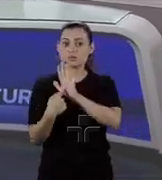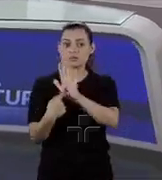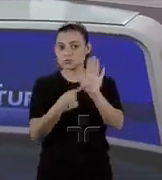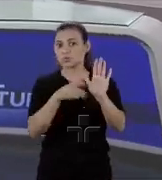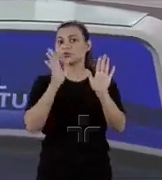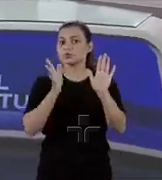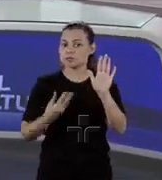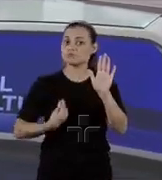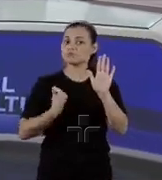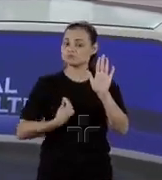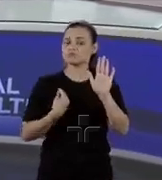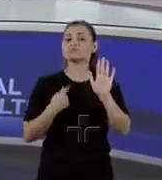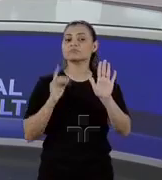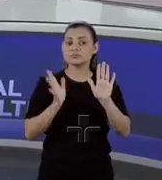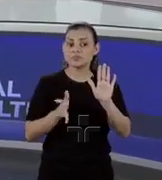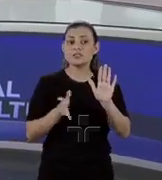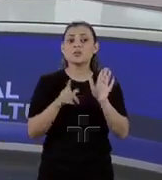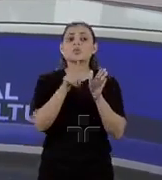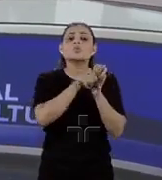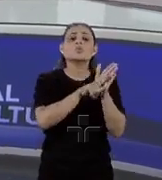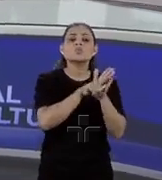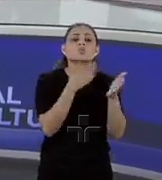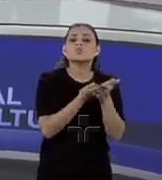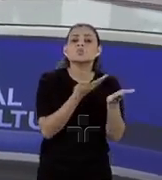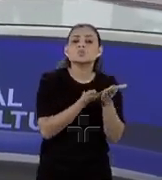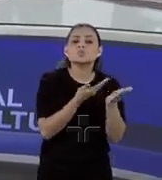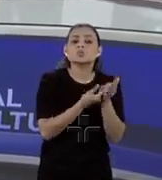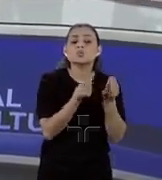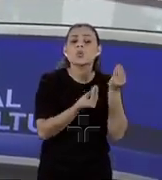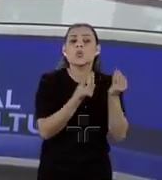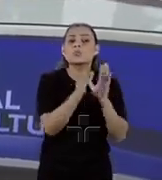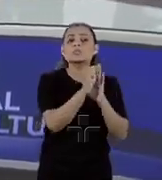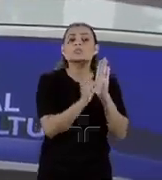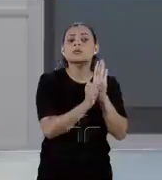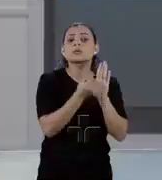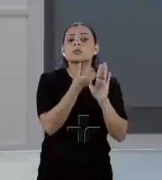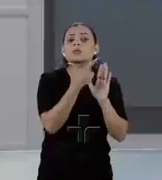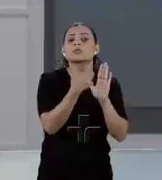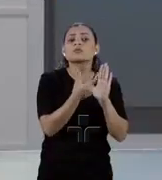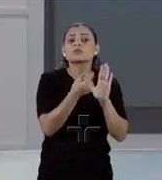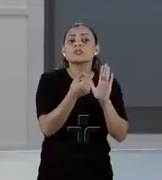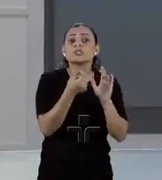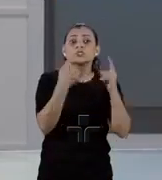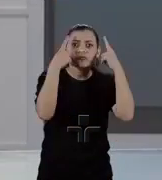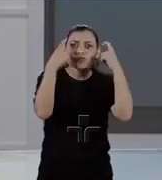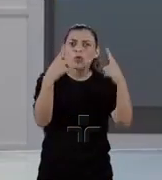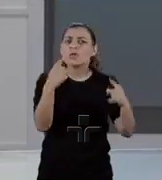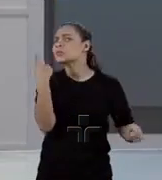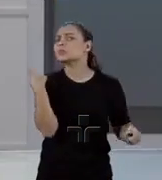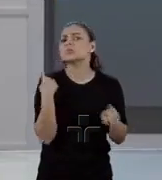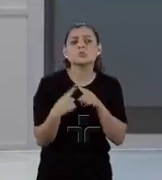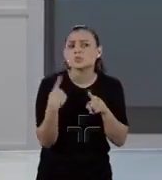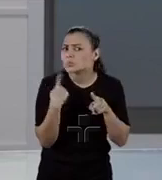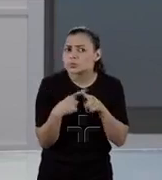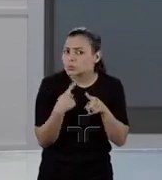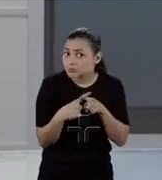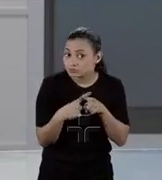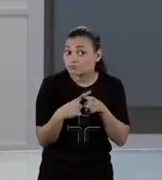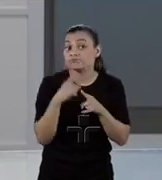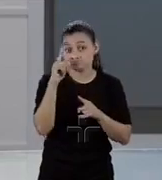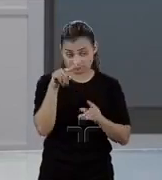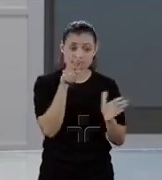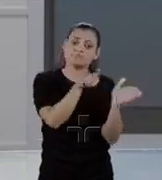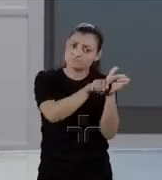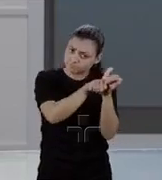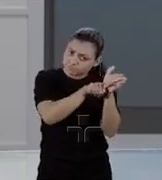ele é um estudo sobre o que levou o século XX, a primeira metade do século XX, a ser tão violento. Né? Então, é um estudo